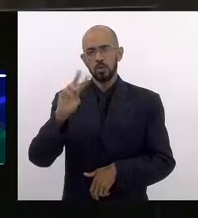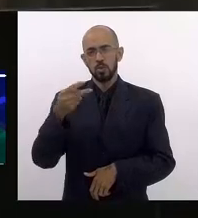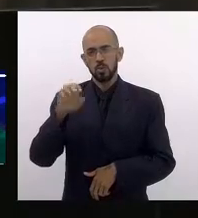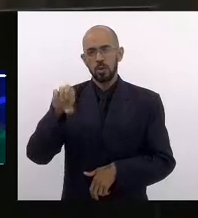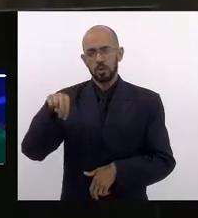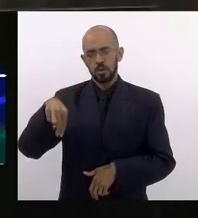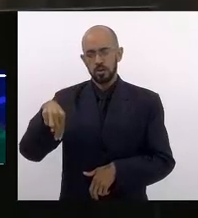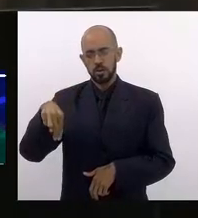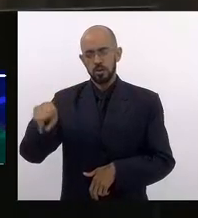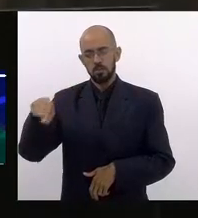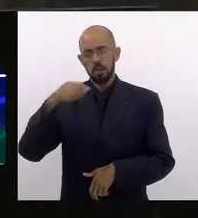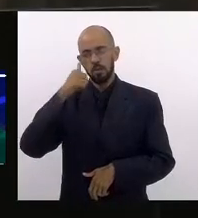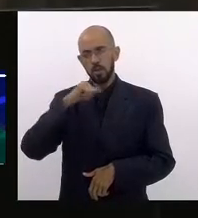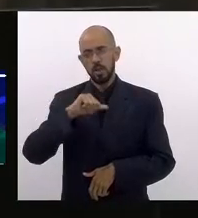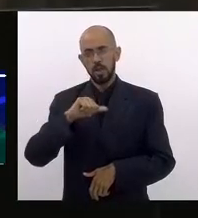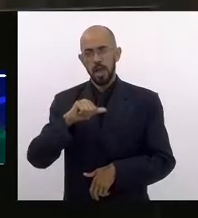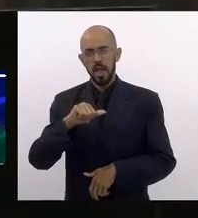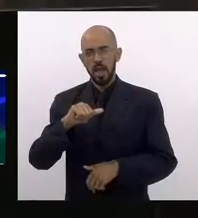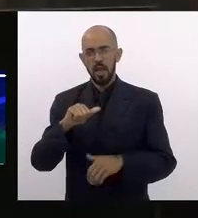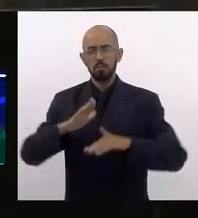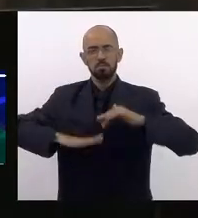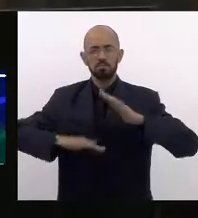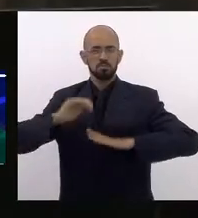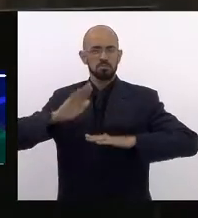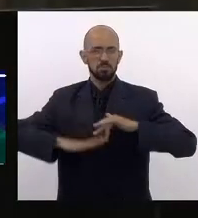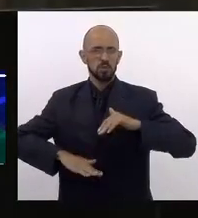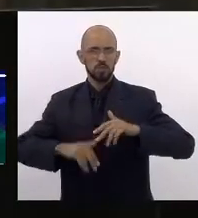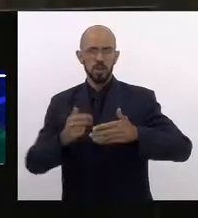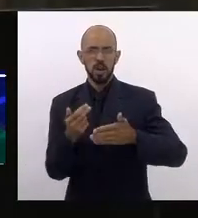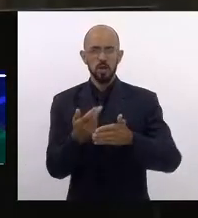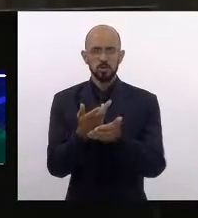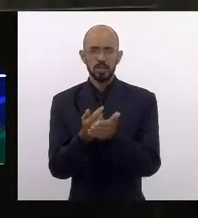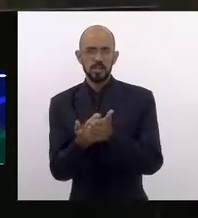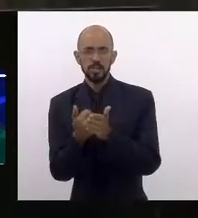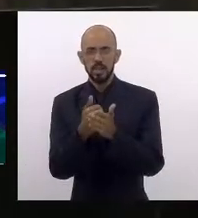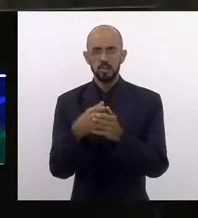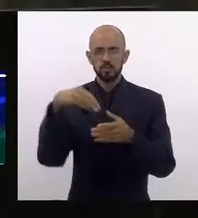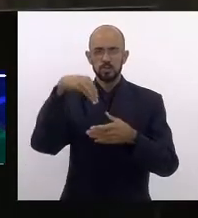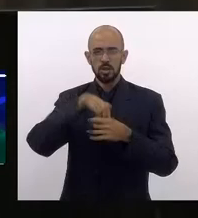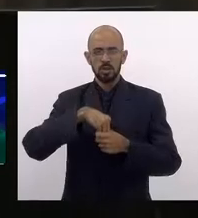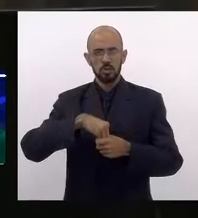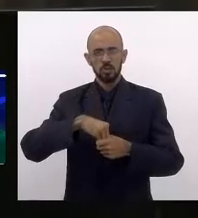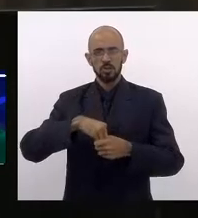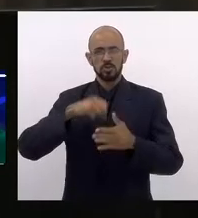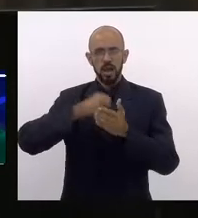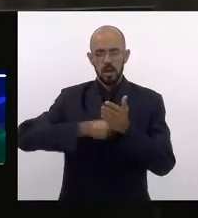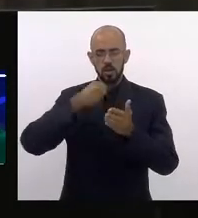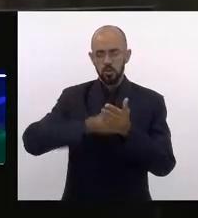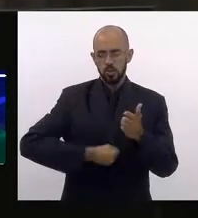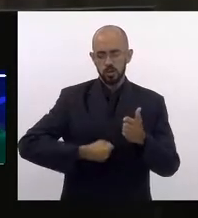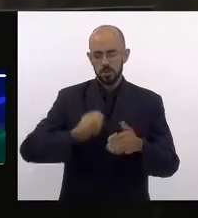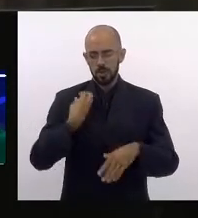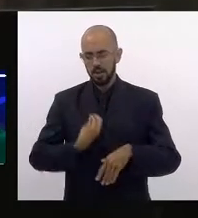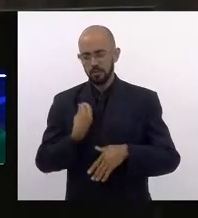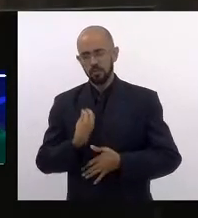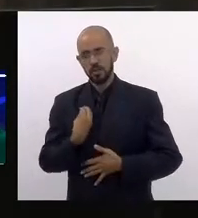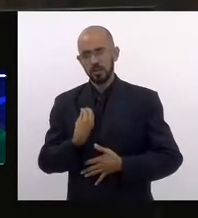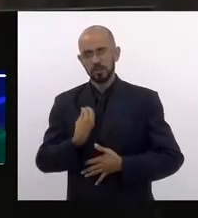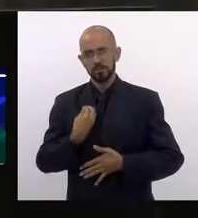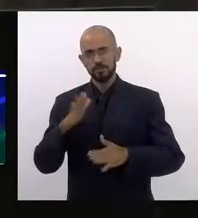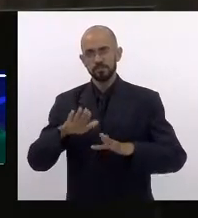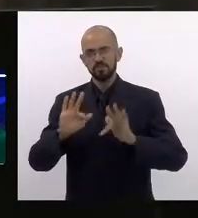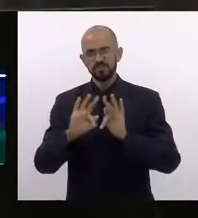interiores, uma menina que já galgava uma luta não só pela própria sobrevivência, mas os seus